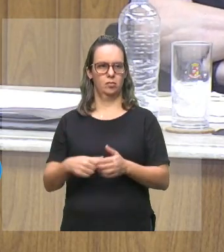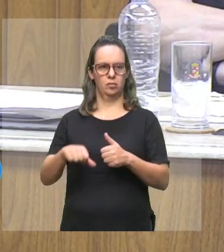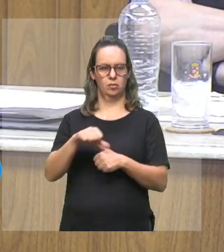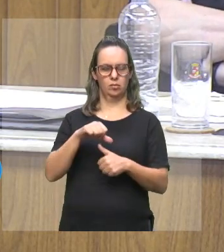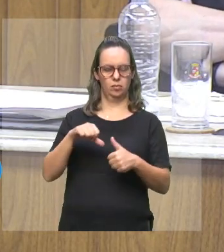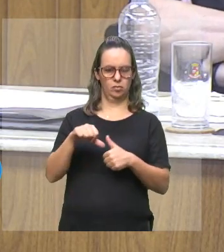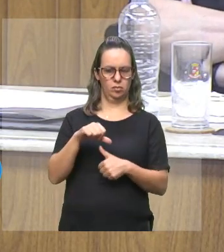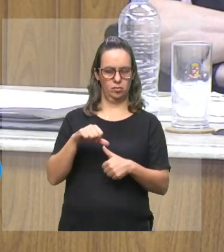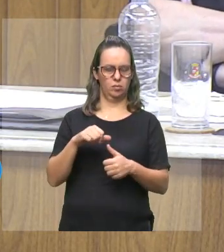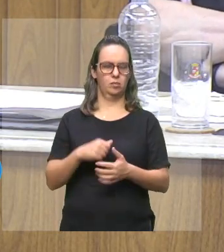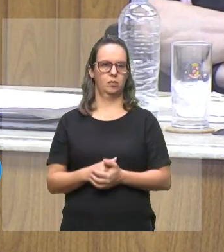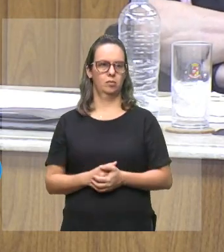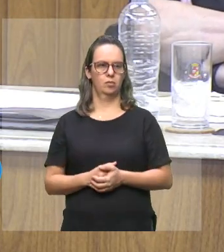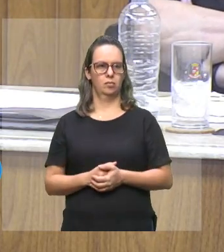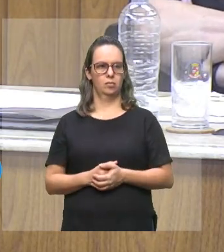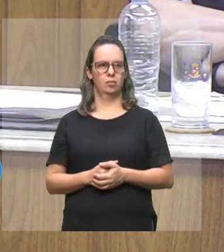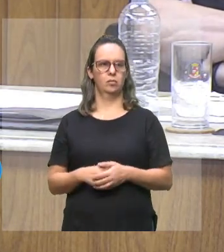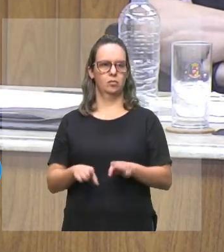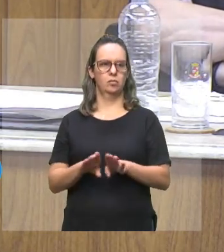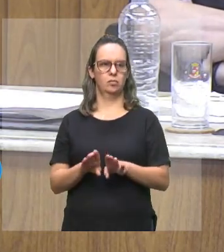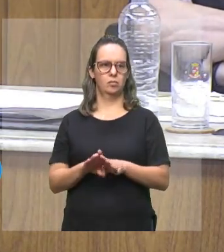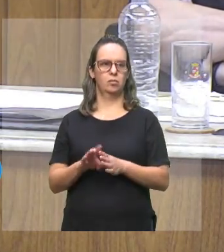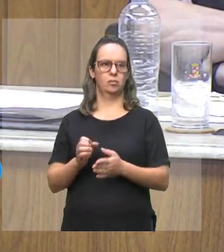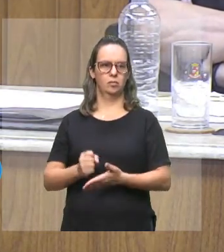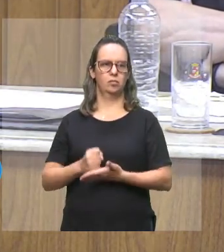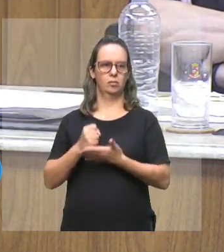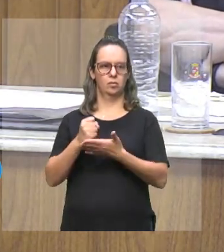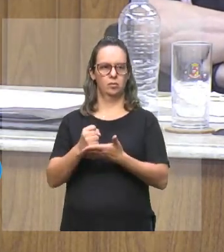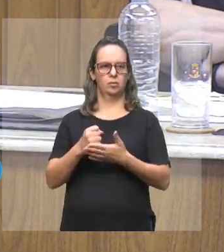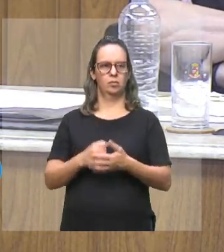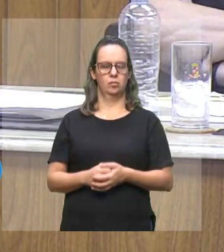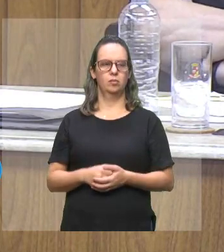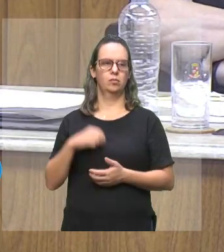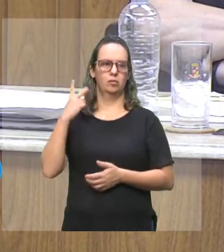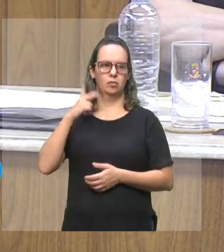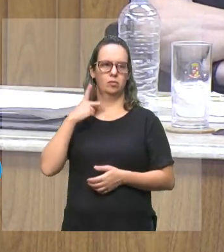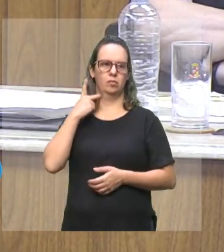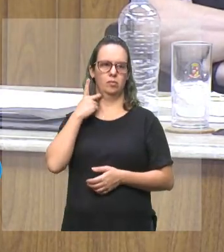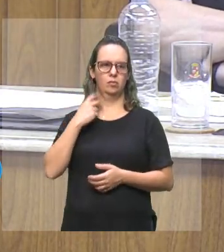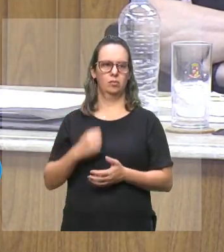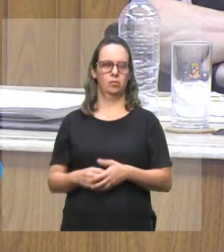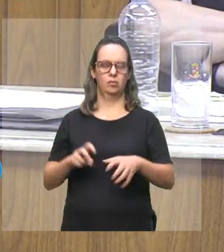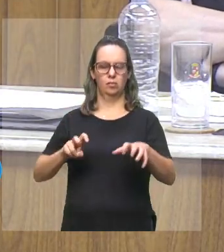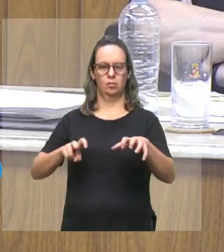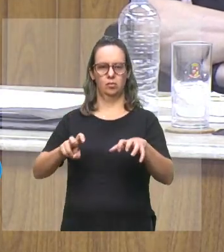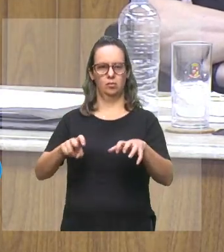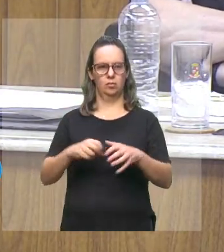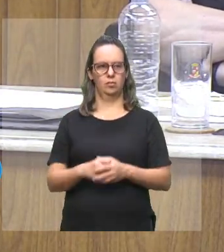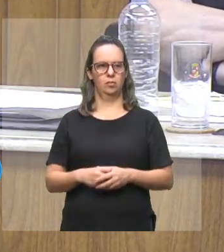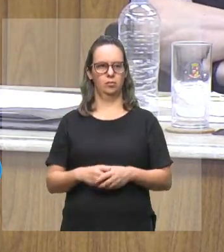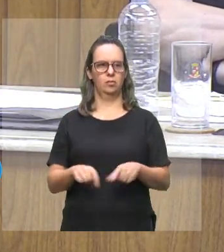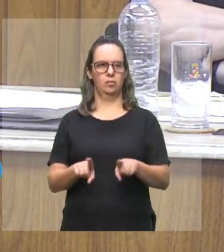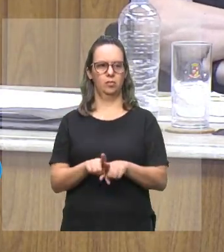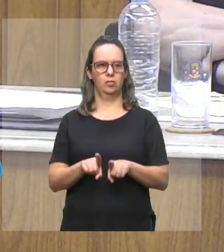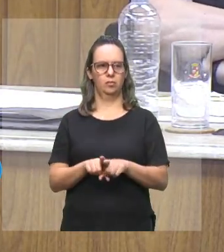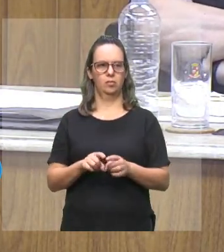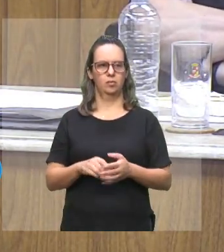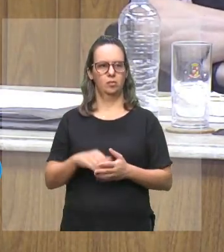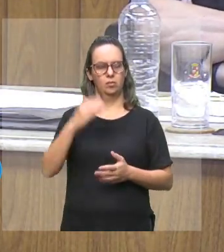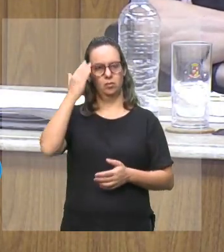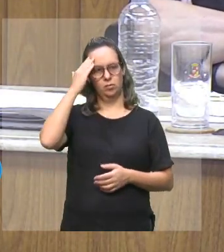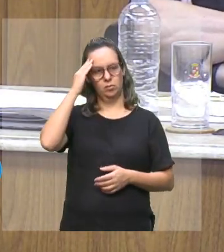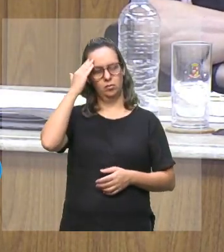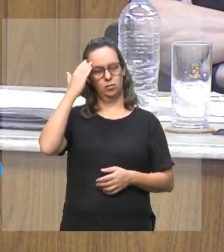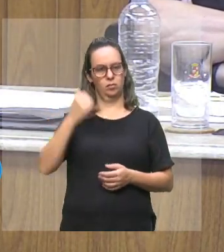parte do jurídico, não foi uma coisa que eu inventei, que foi a mesa que inventou, e sim, havia um entendimento a